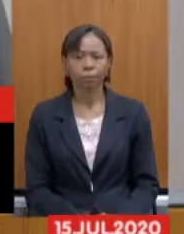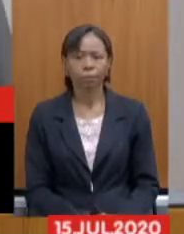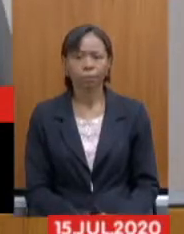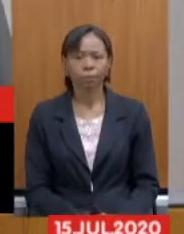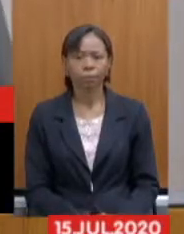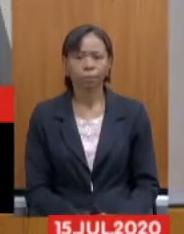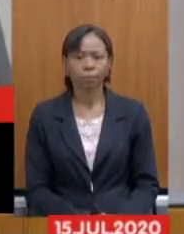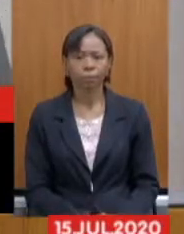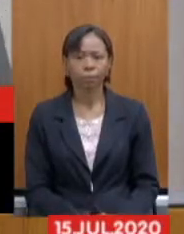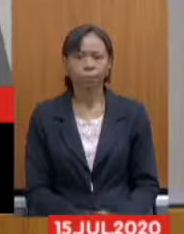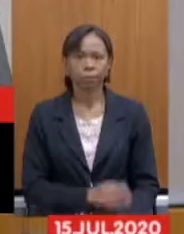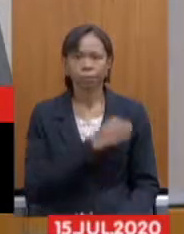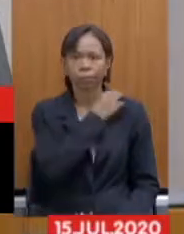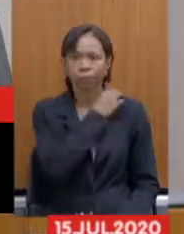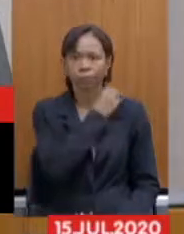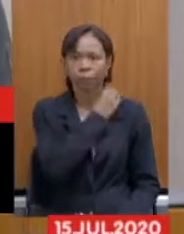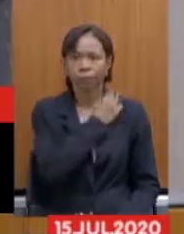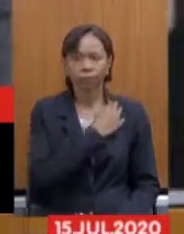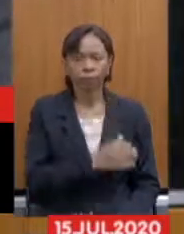Obrigado.